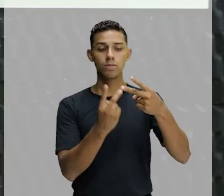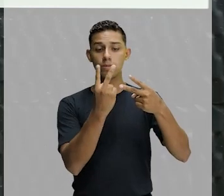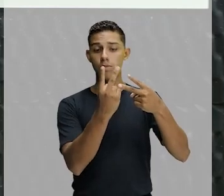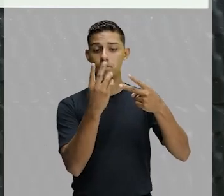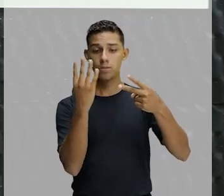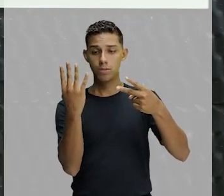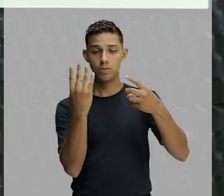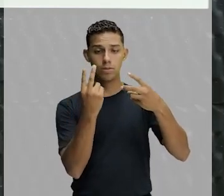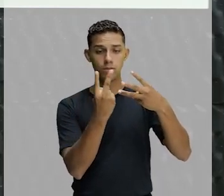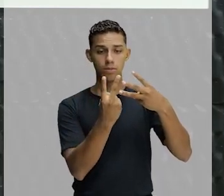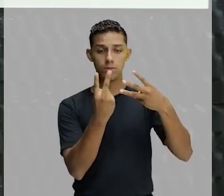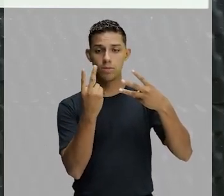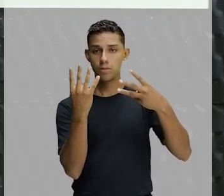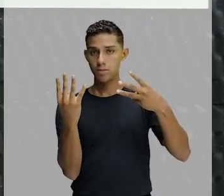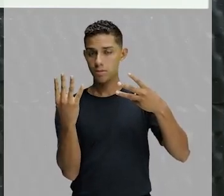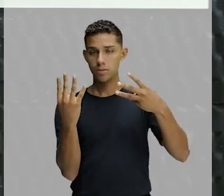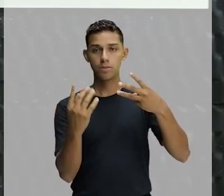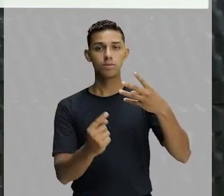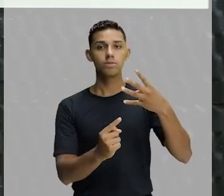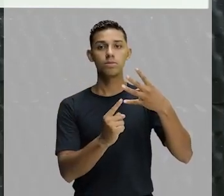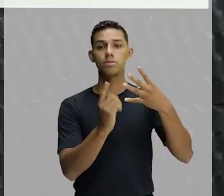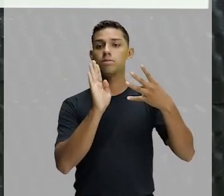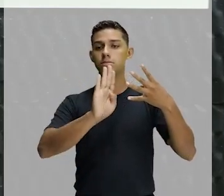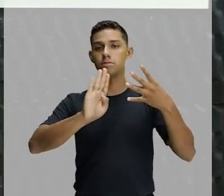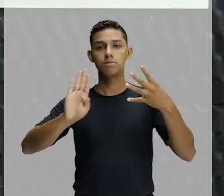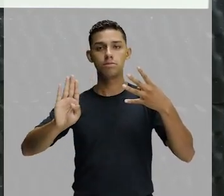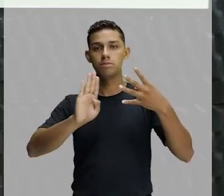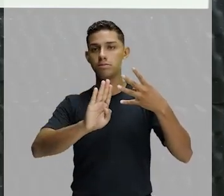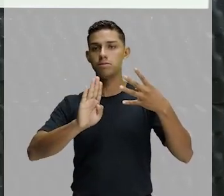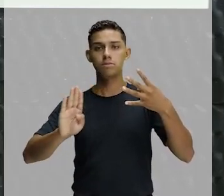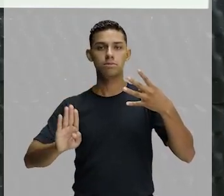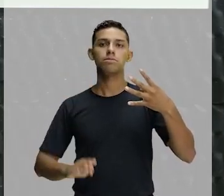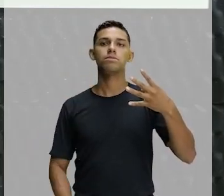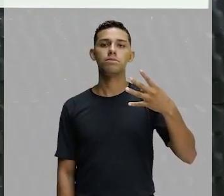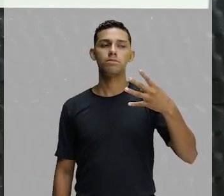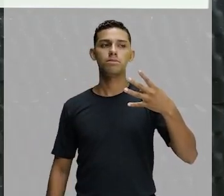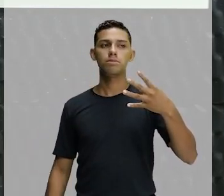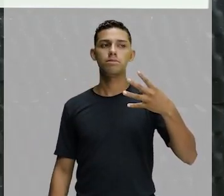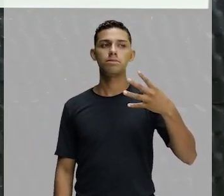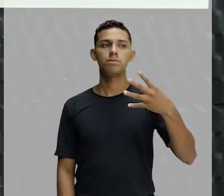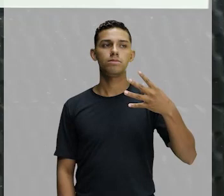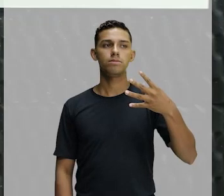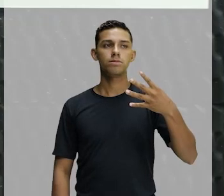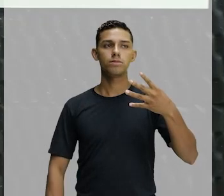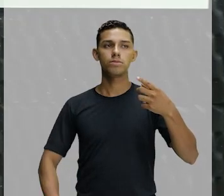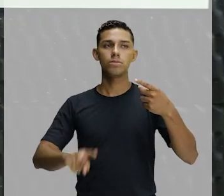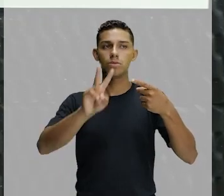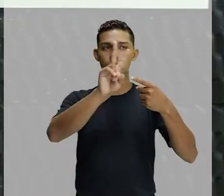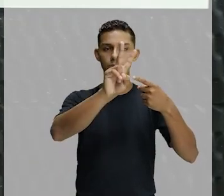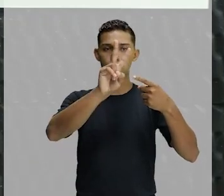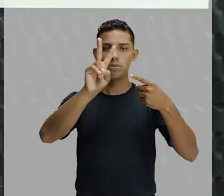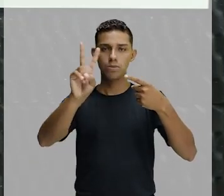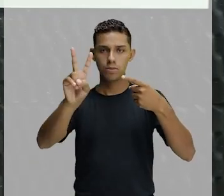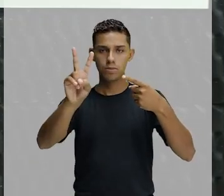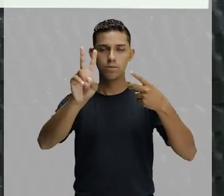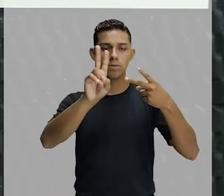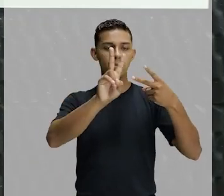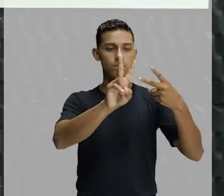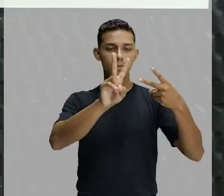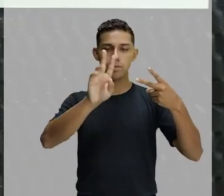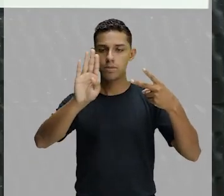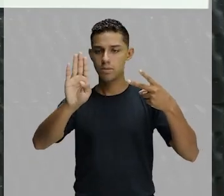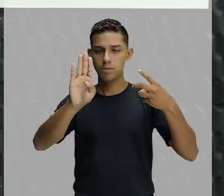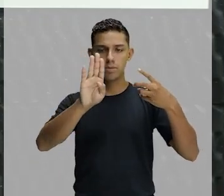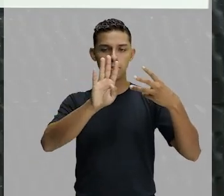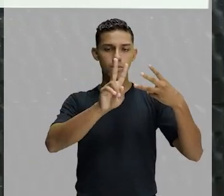indivíduos VB para um indivíduo BB. Então, eu vou colocar, vai ser a mesma coisa. Vou até